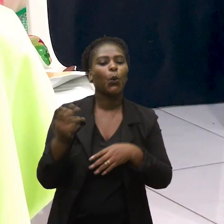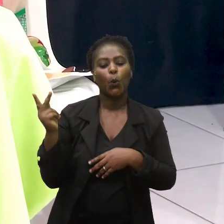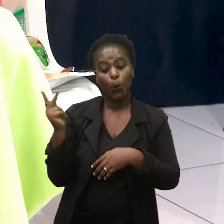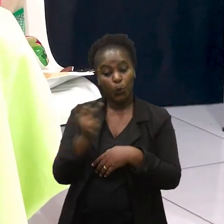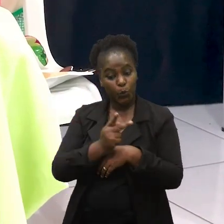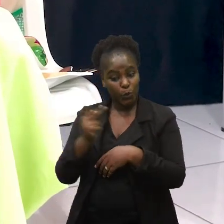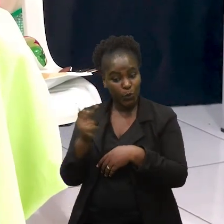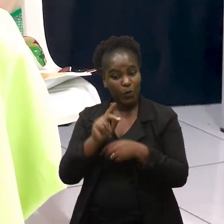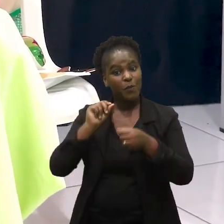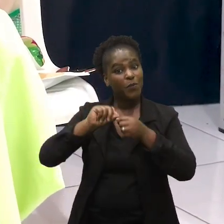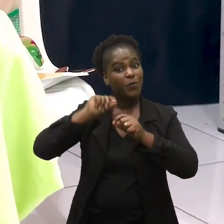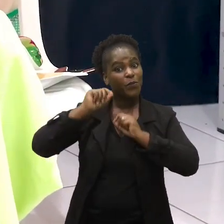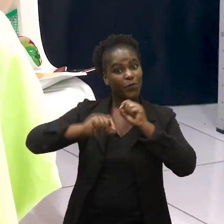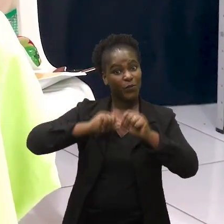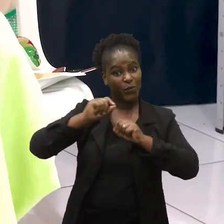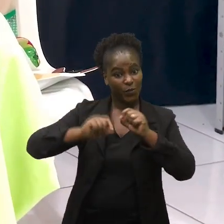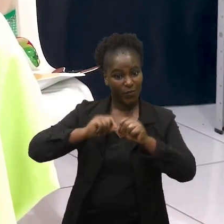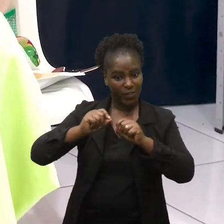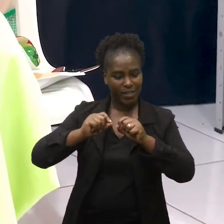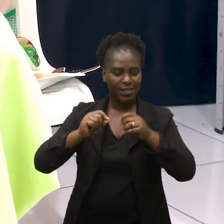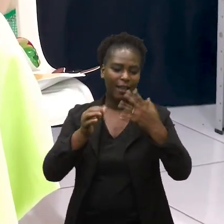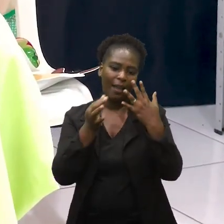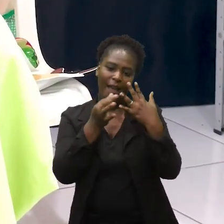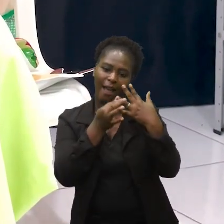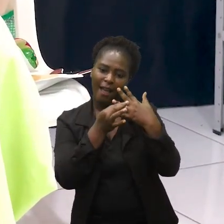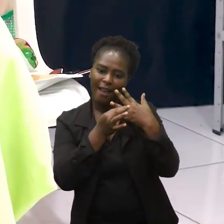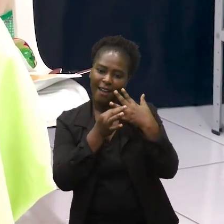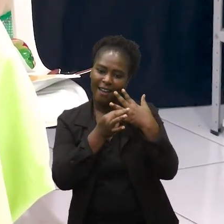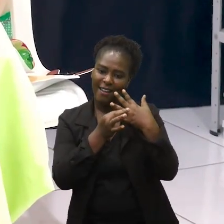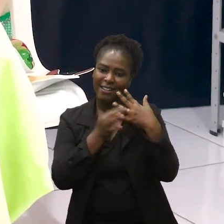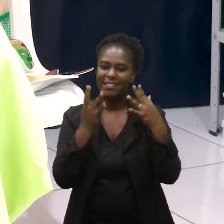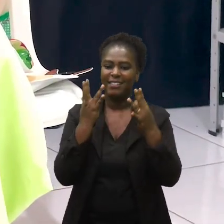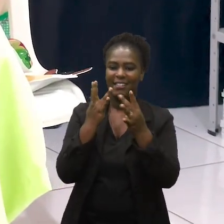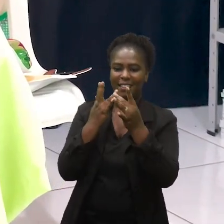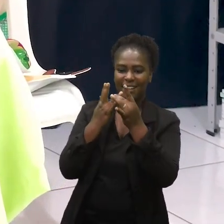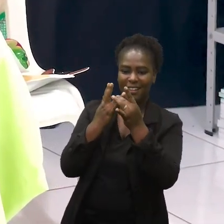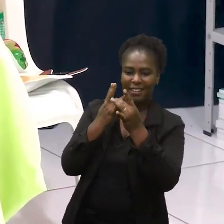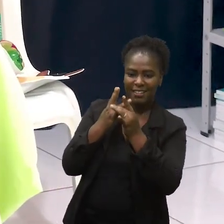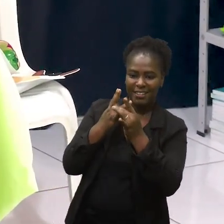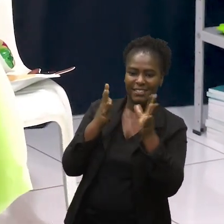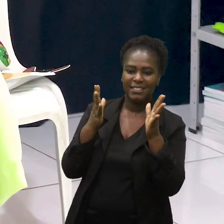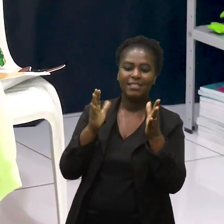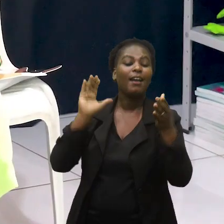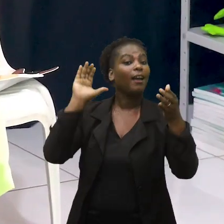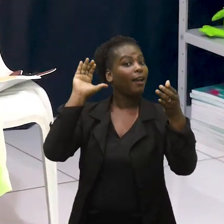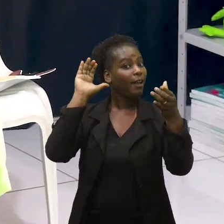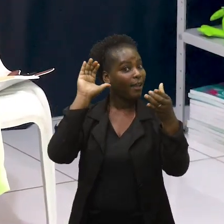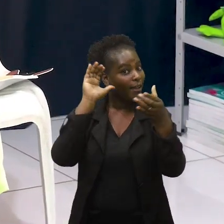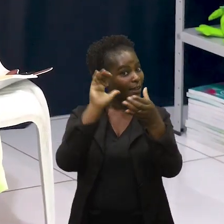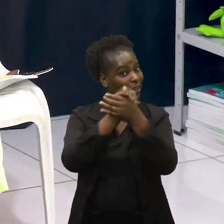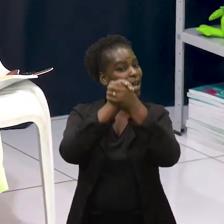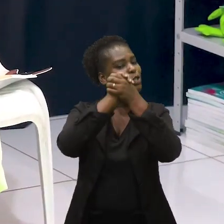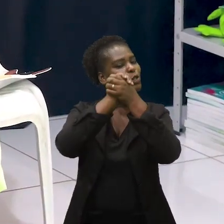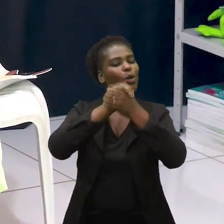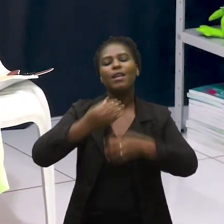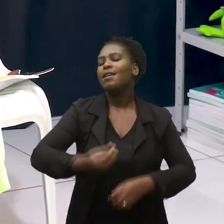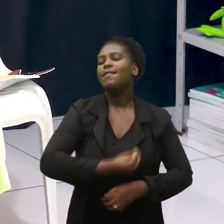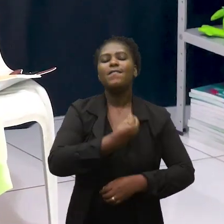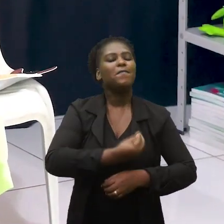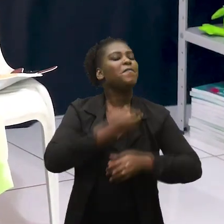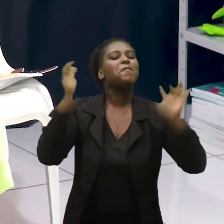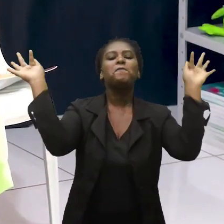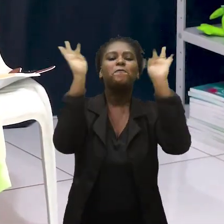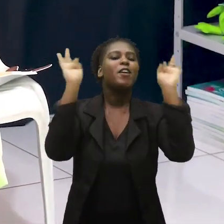eles colocaram a aliança nos dedos, aí eles se casaram e viveram felizes